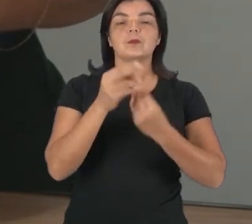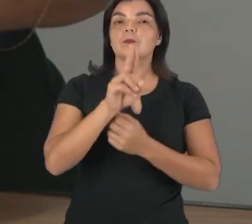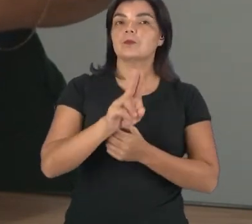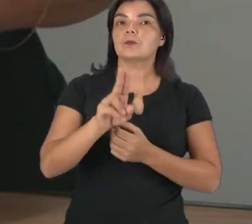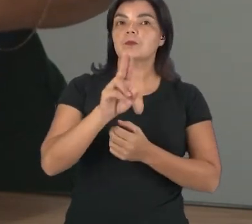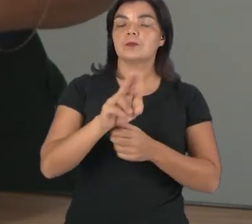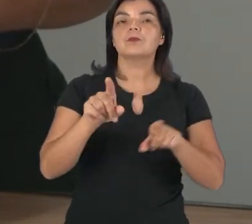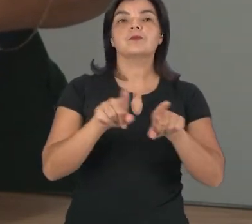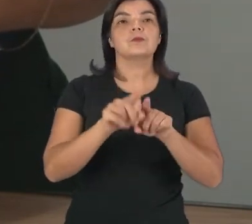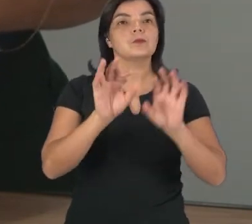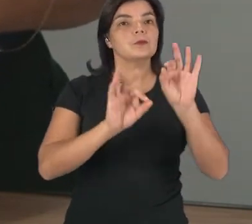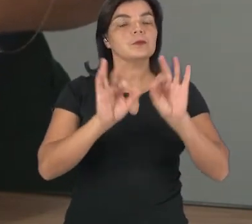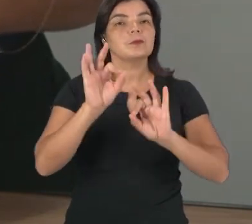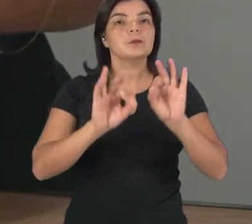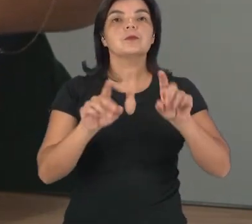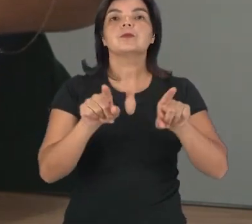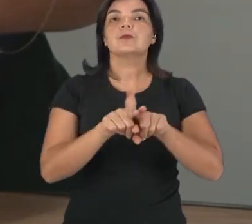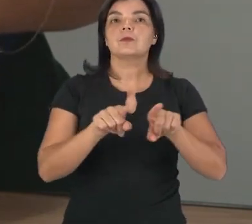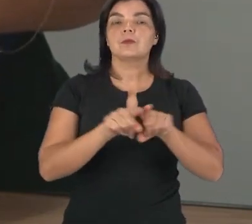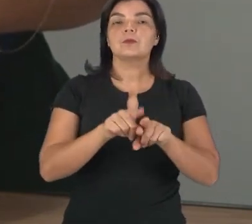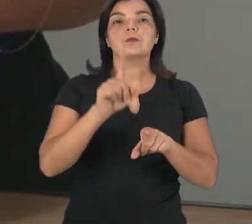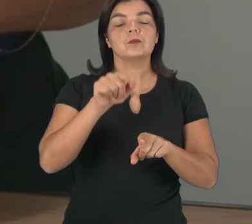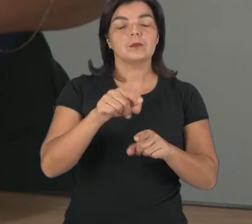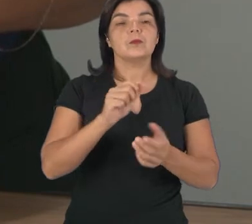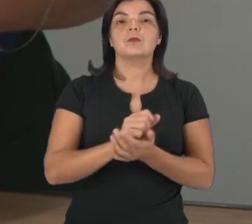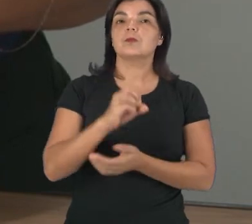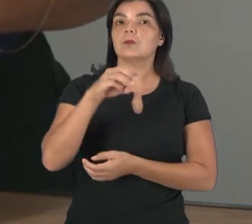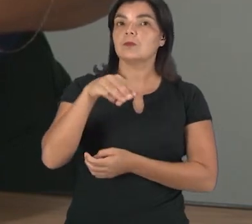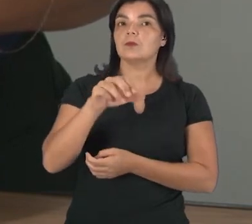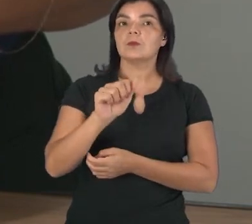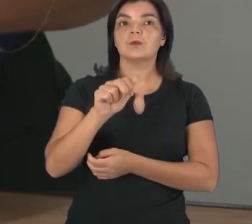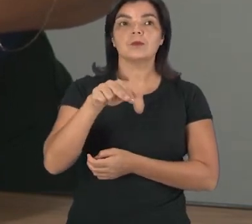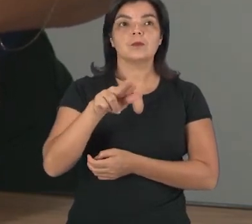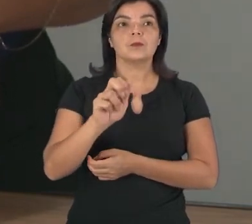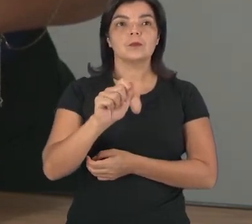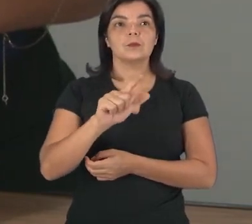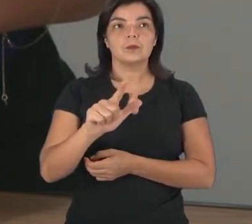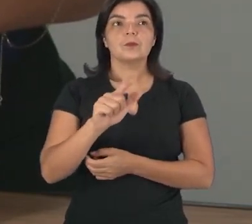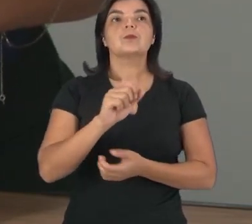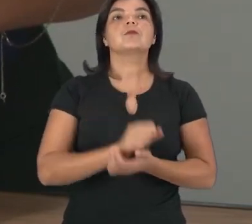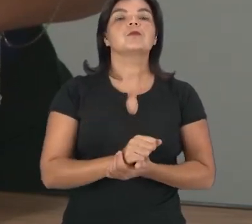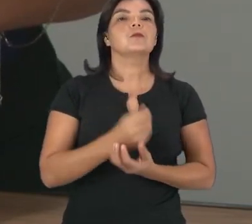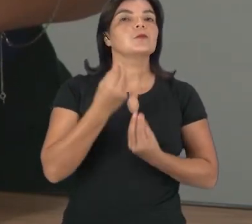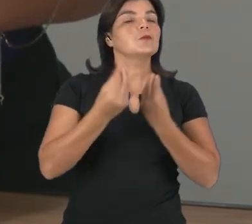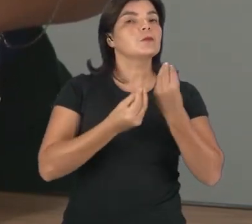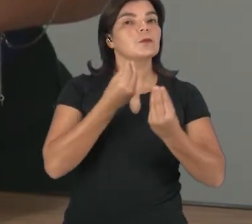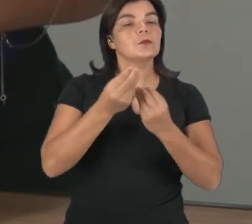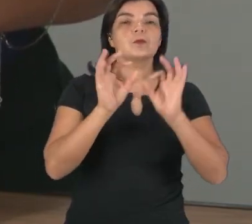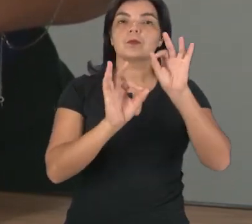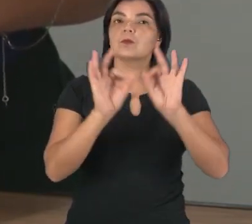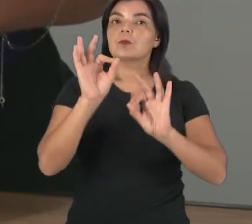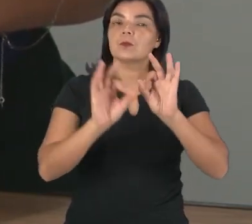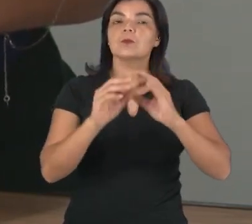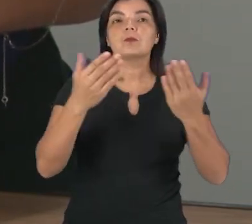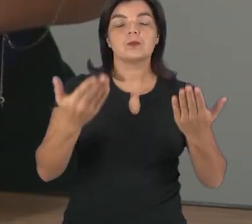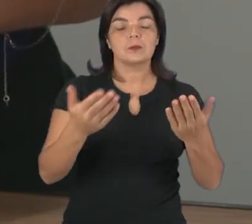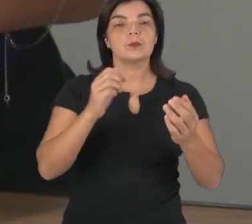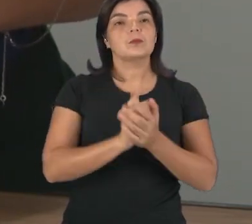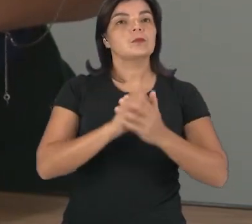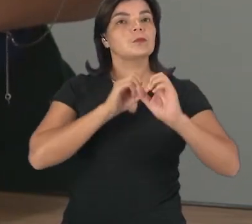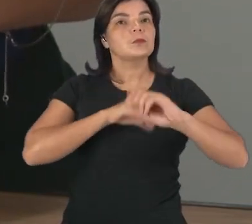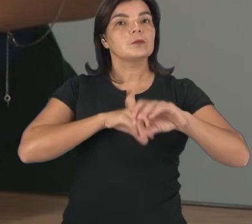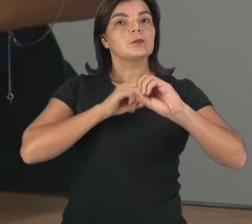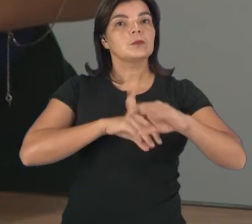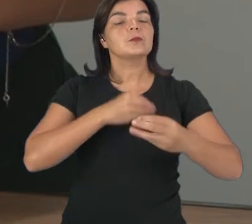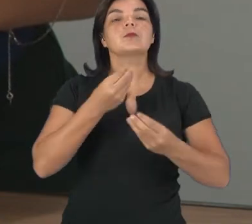montar. Esse aqui, ele é um manual de instrução de montagem. Então, ele está